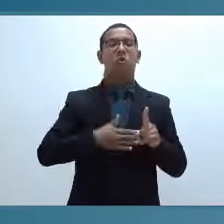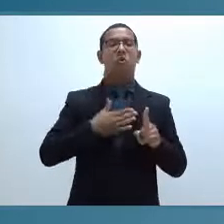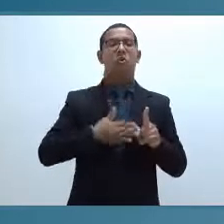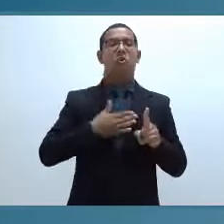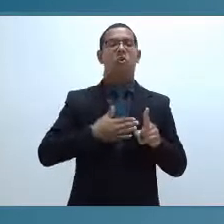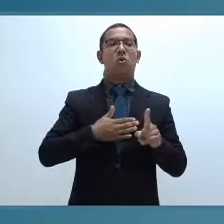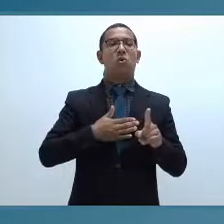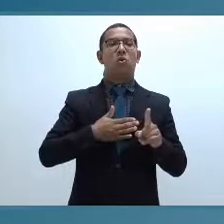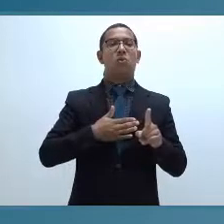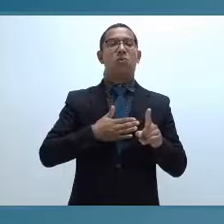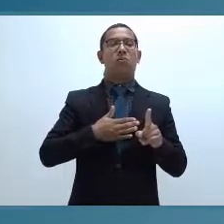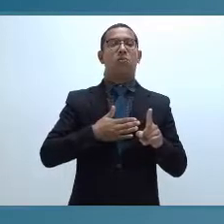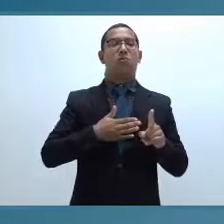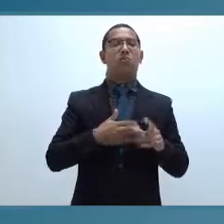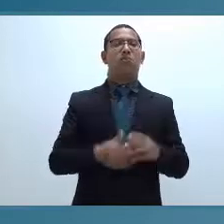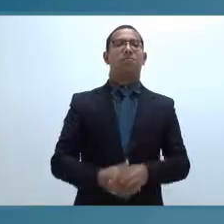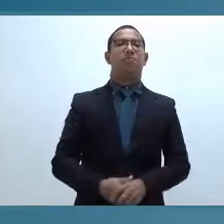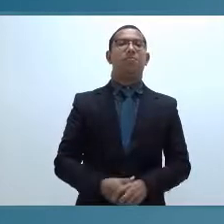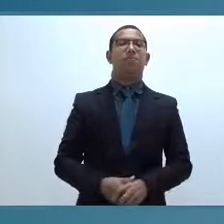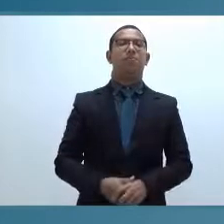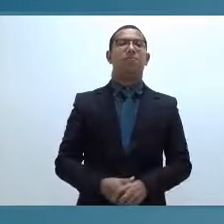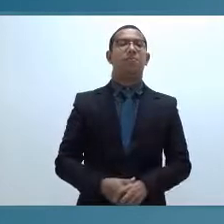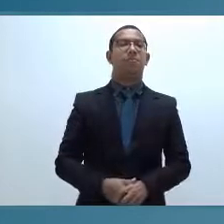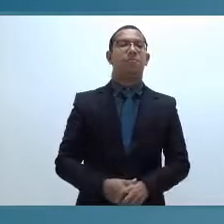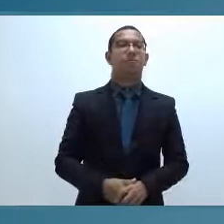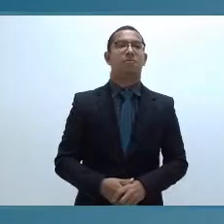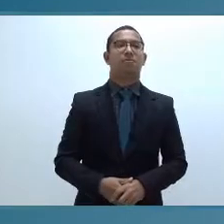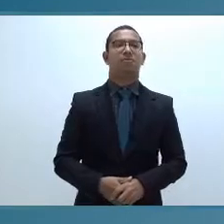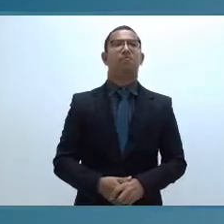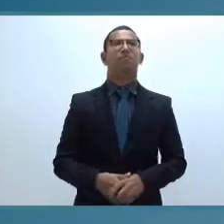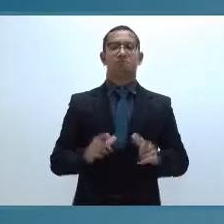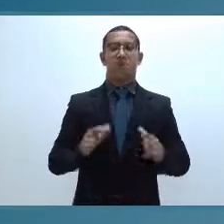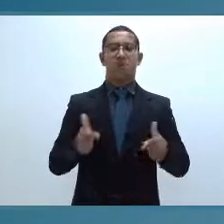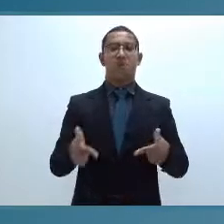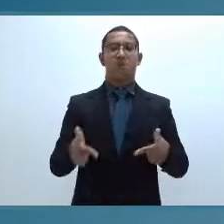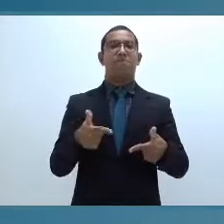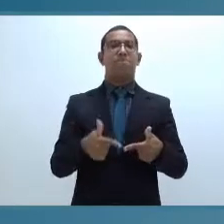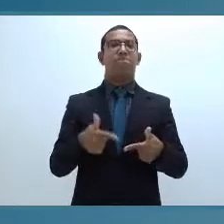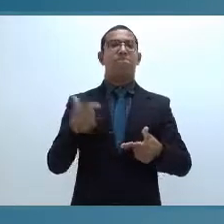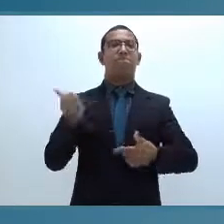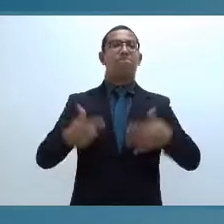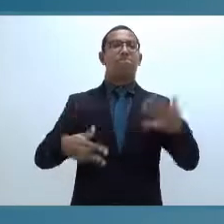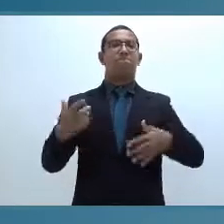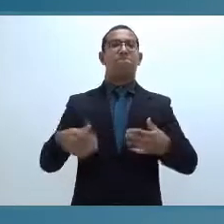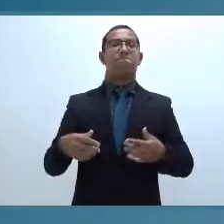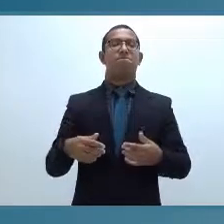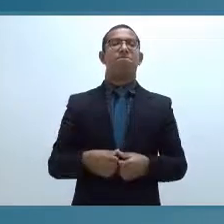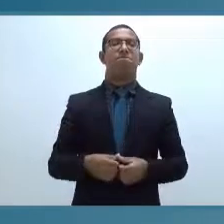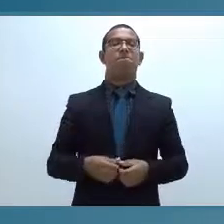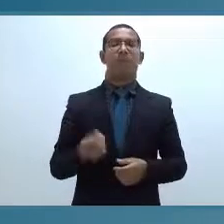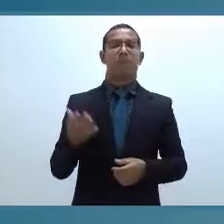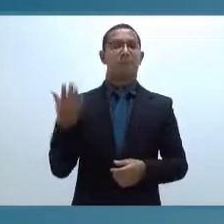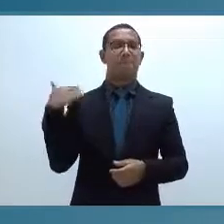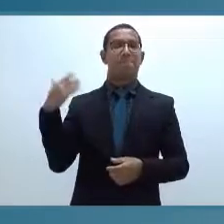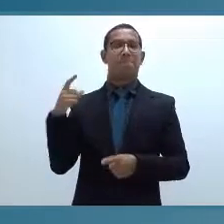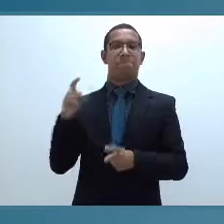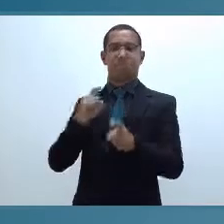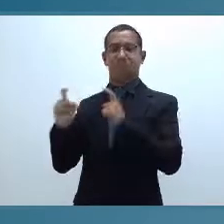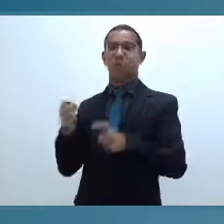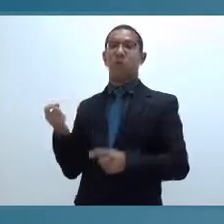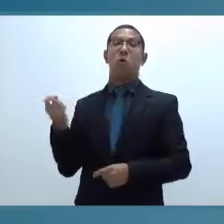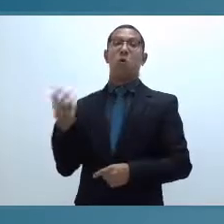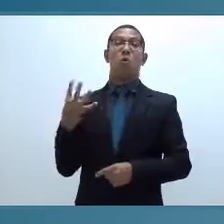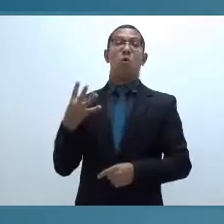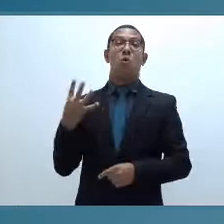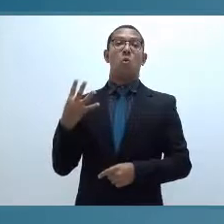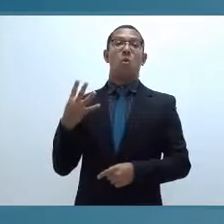2/12/2022. O feito veio a julgamento na 34ª sessão ordinária deste tribunal e foi